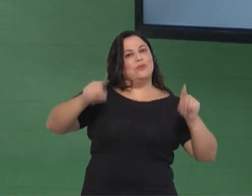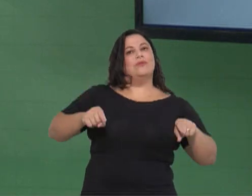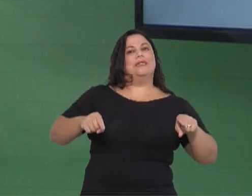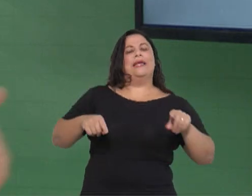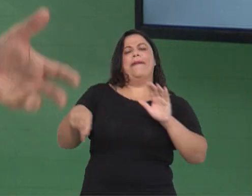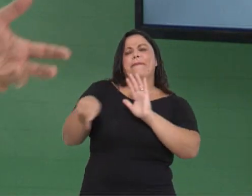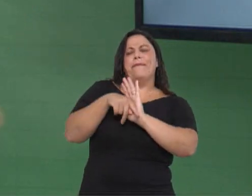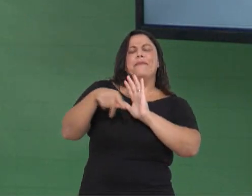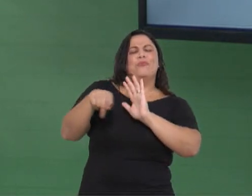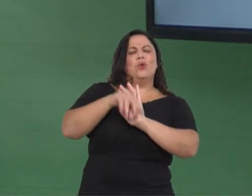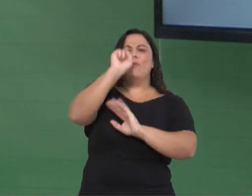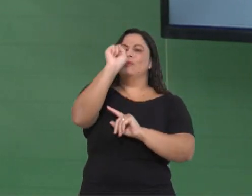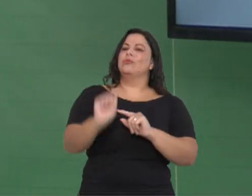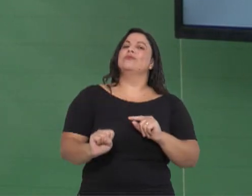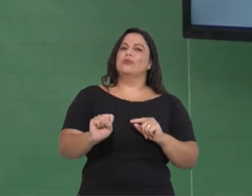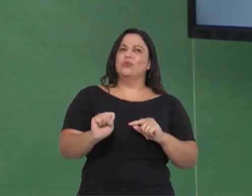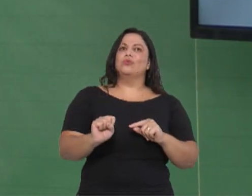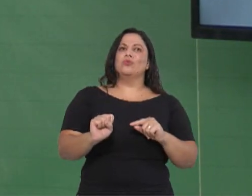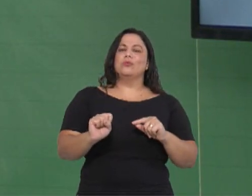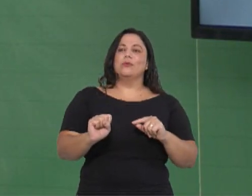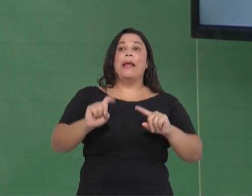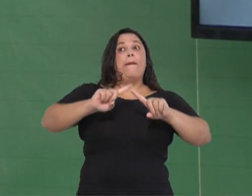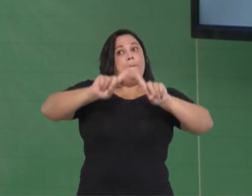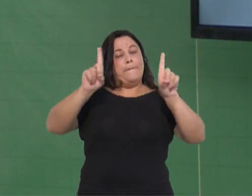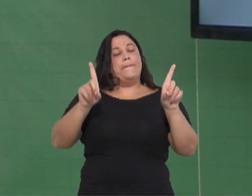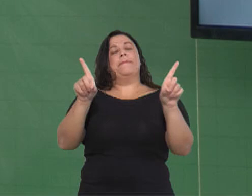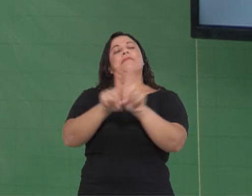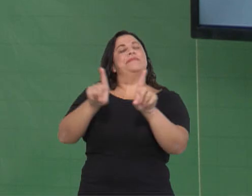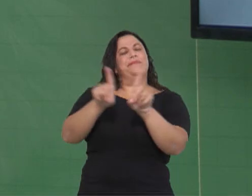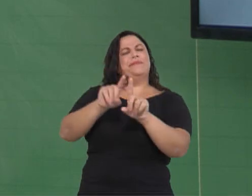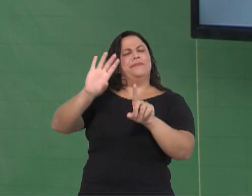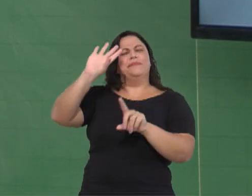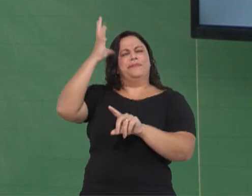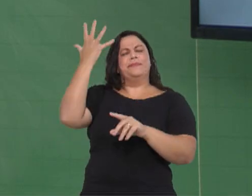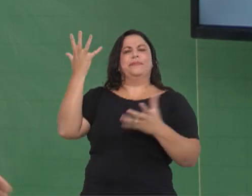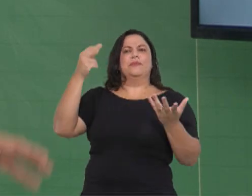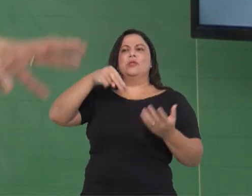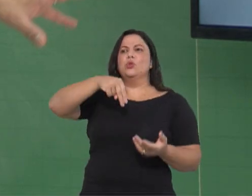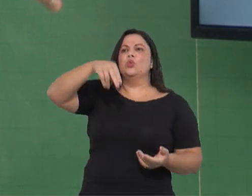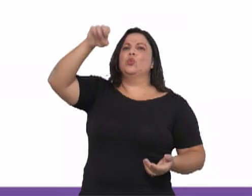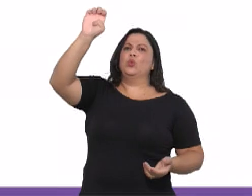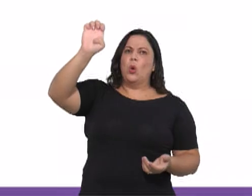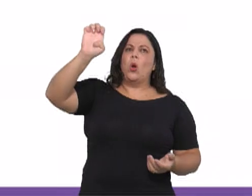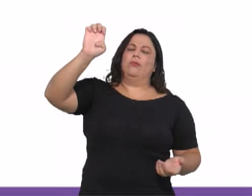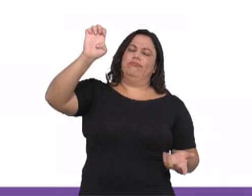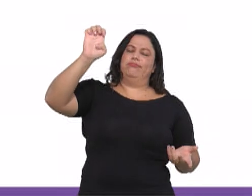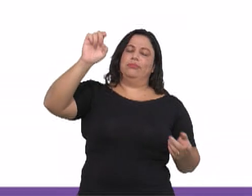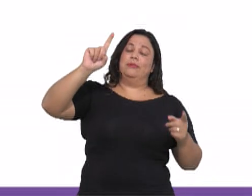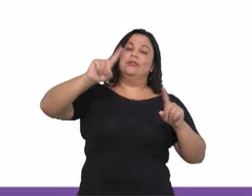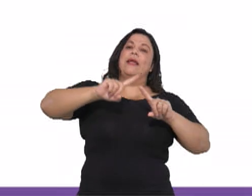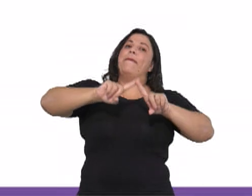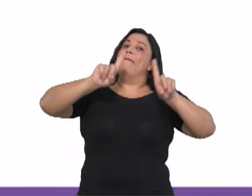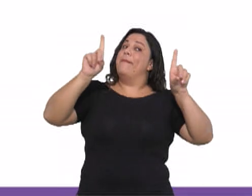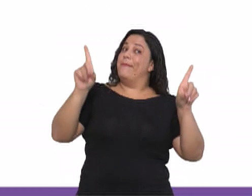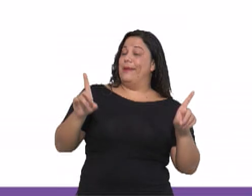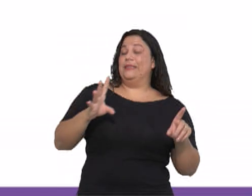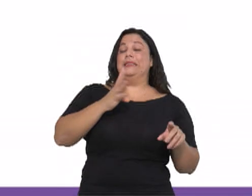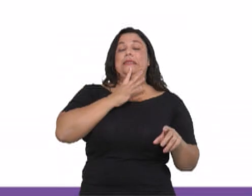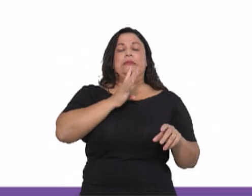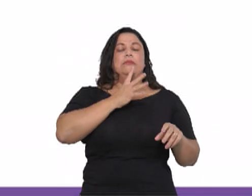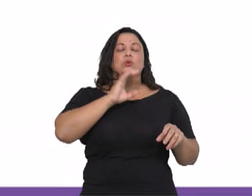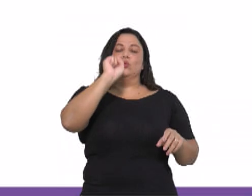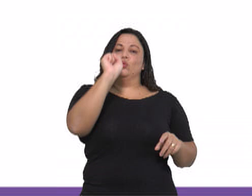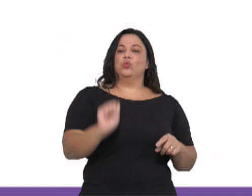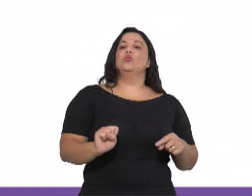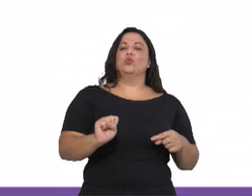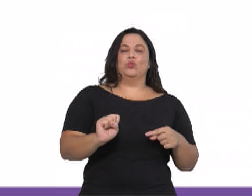bem do sul. Embora ela também aconteça no norte e no nordeste, mas ela é bem conhecida no sul. Bom, influenciadas pela imigração europeia,